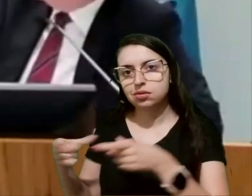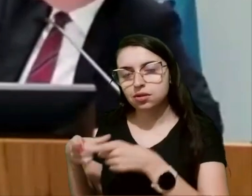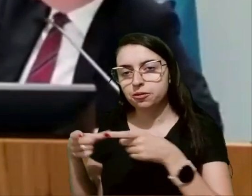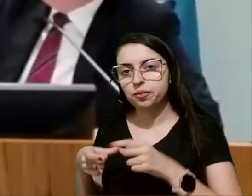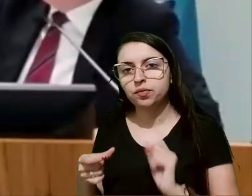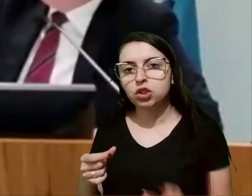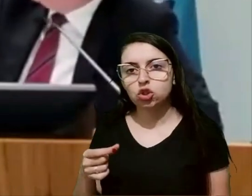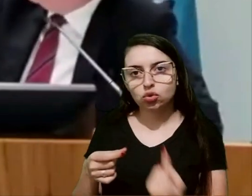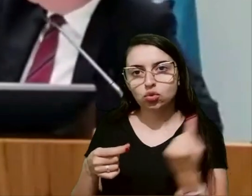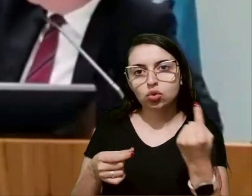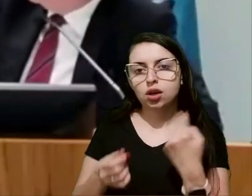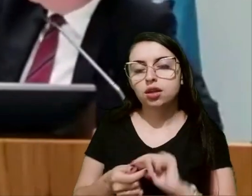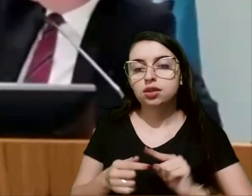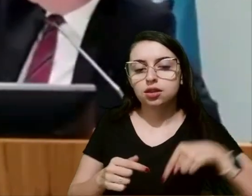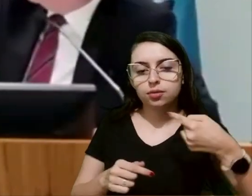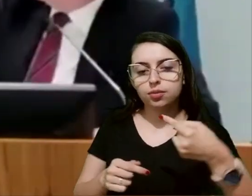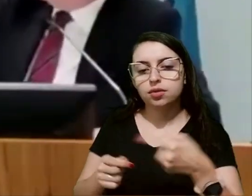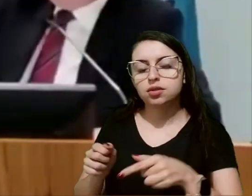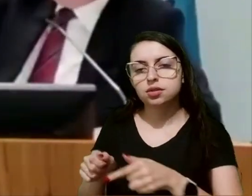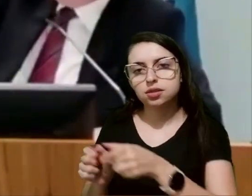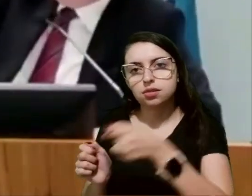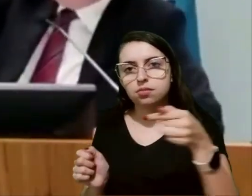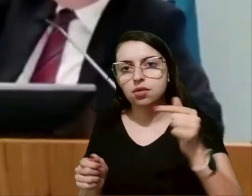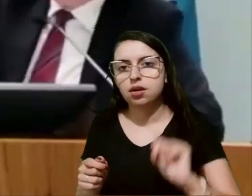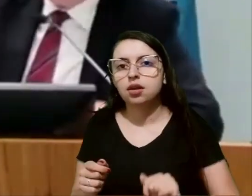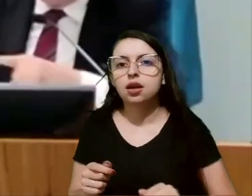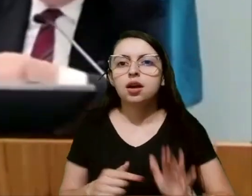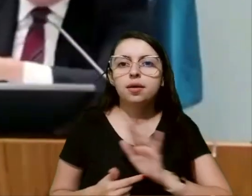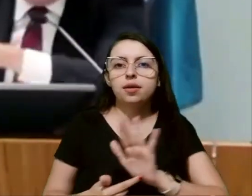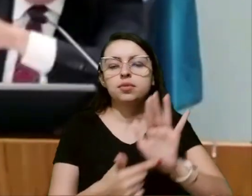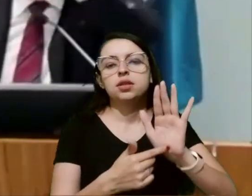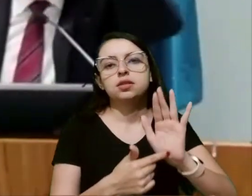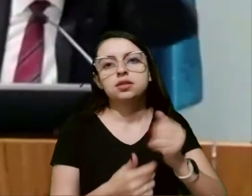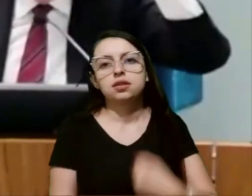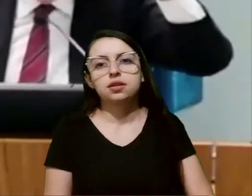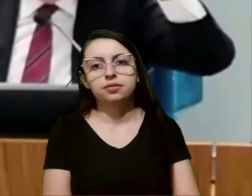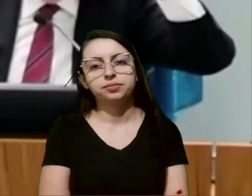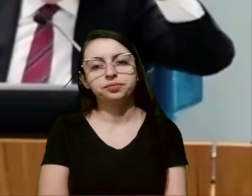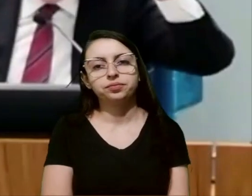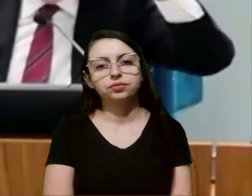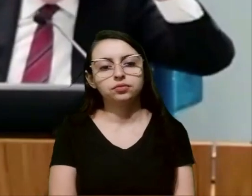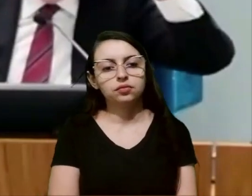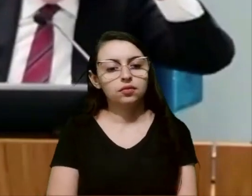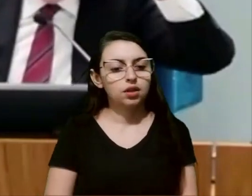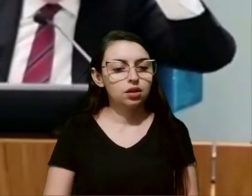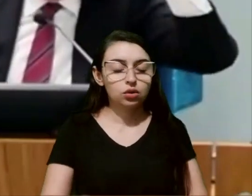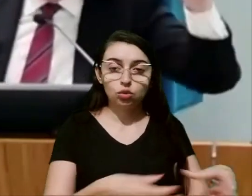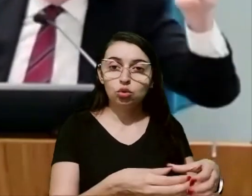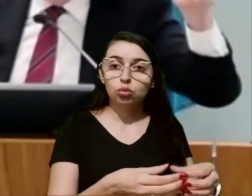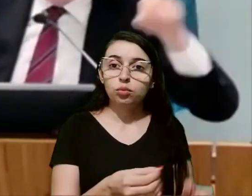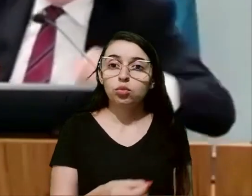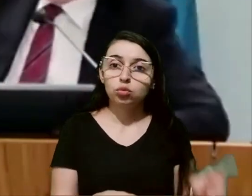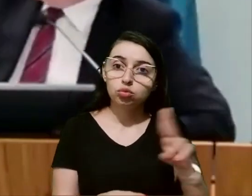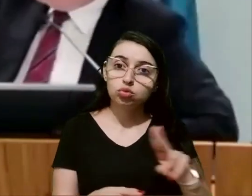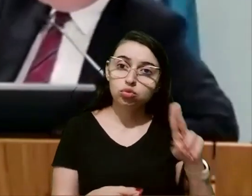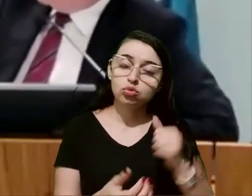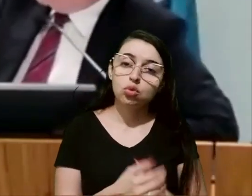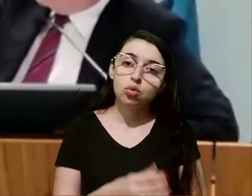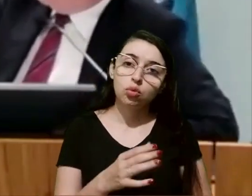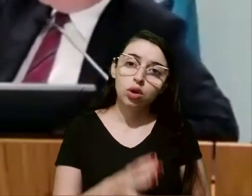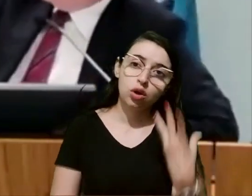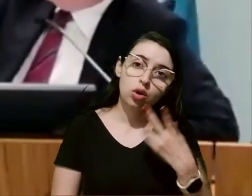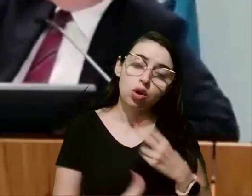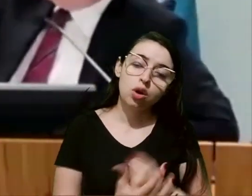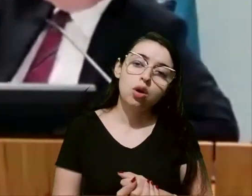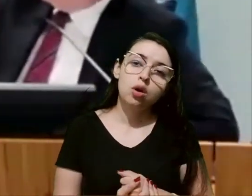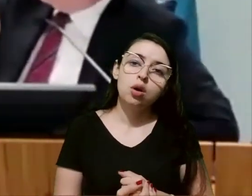individualmente, era um exercício individual para na outra semana apresentarem. E aí, aquele grupo que criou